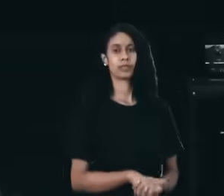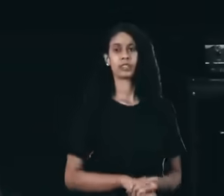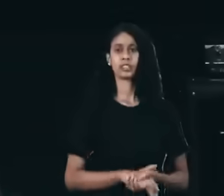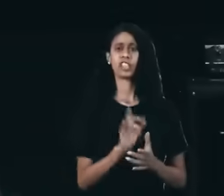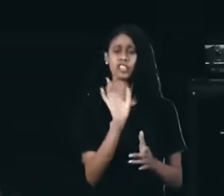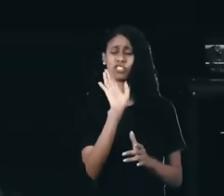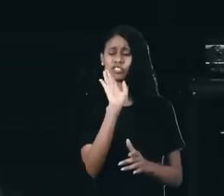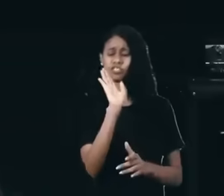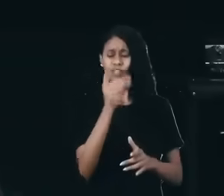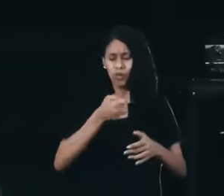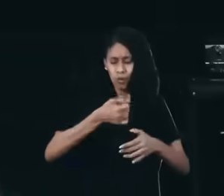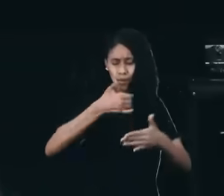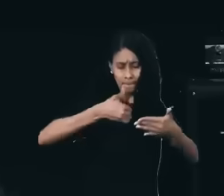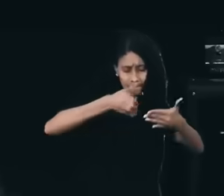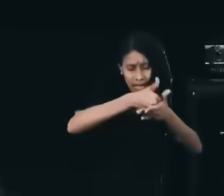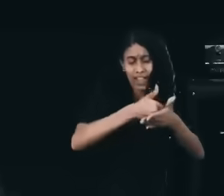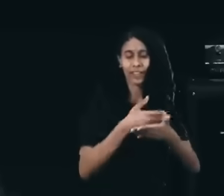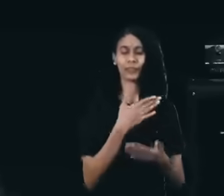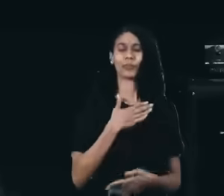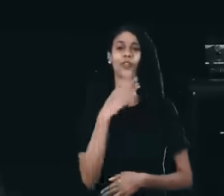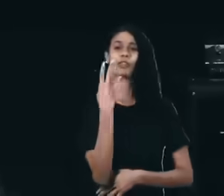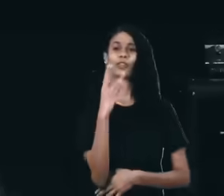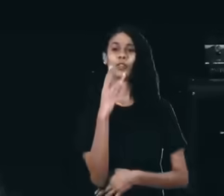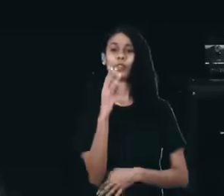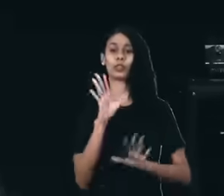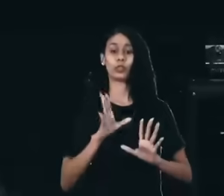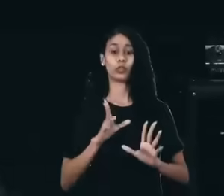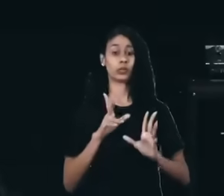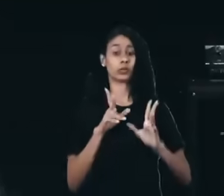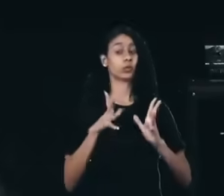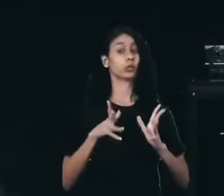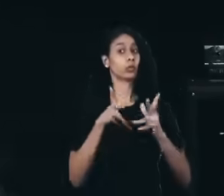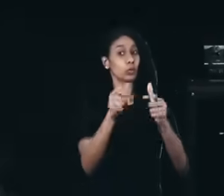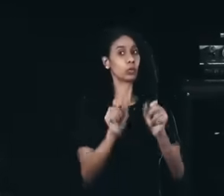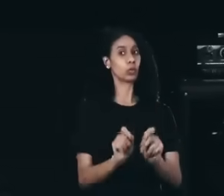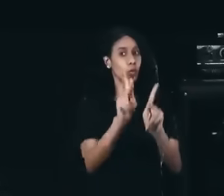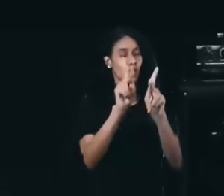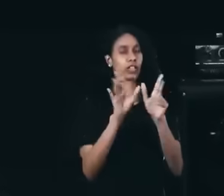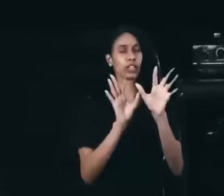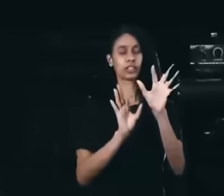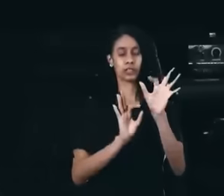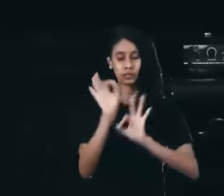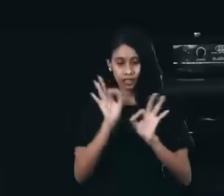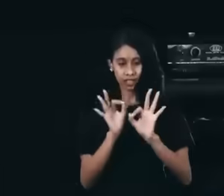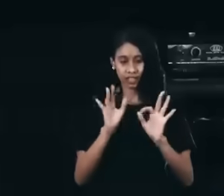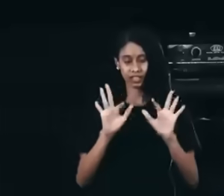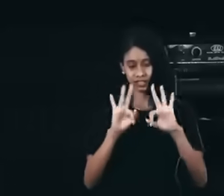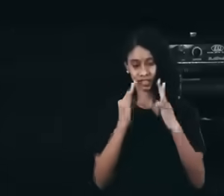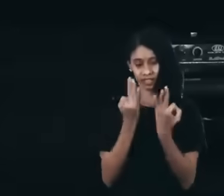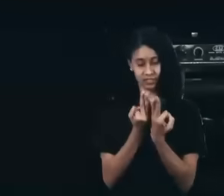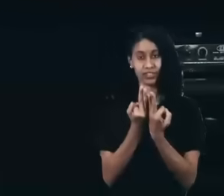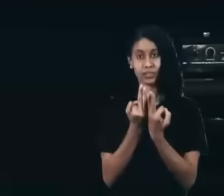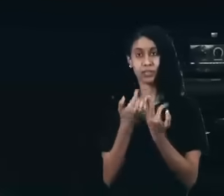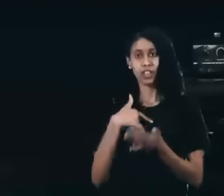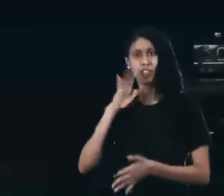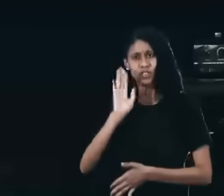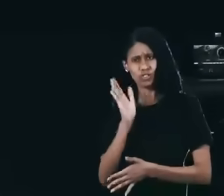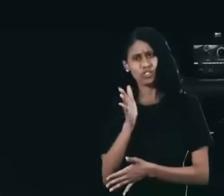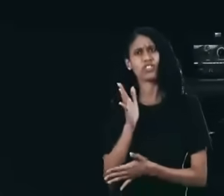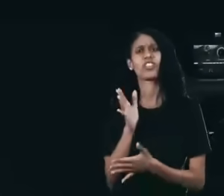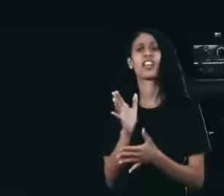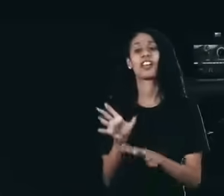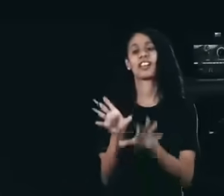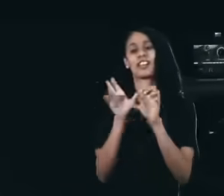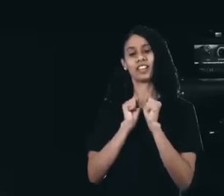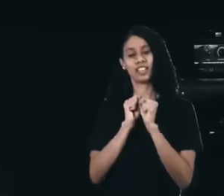estou bem perto do meu noivo. Já está tudo acertado, já está tudo alinhado entre as famílias. Eu já recebi